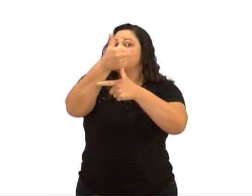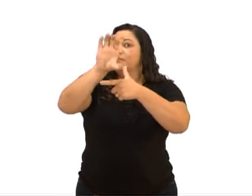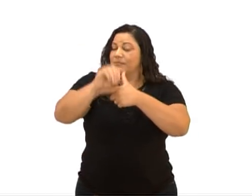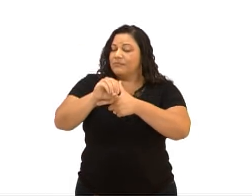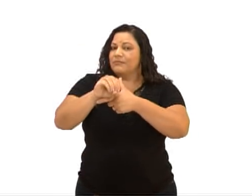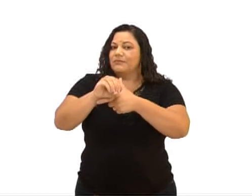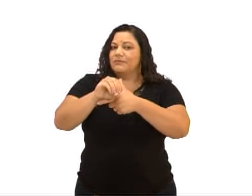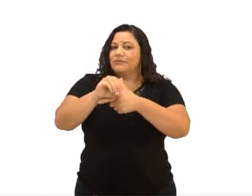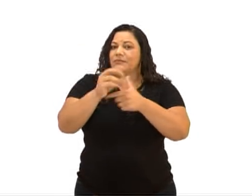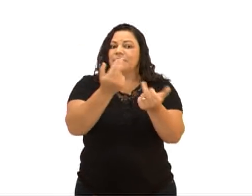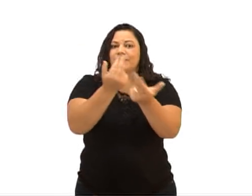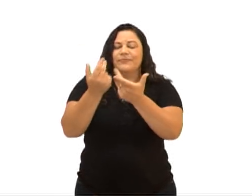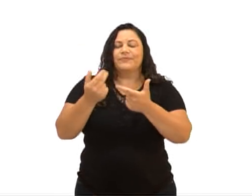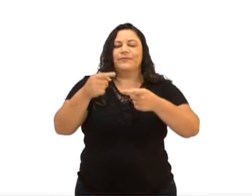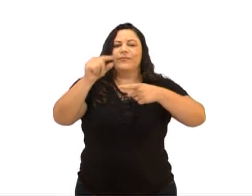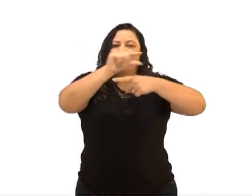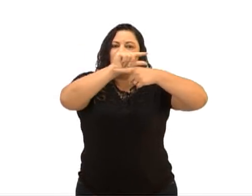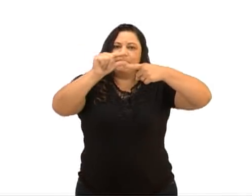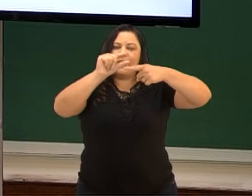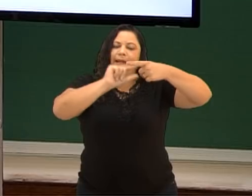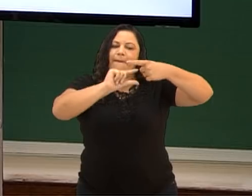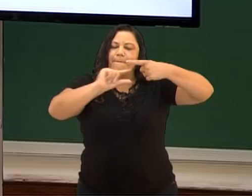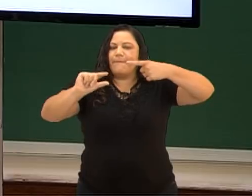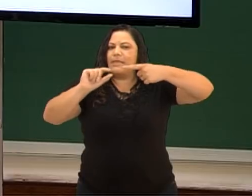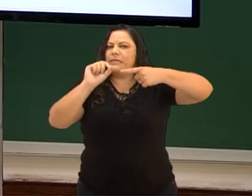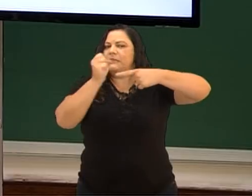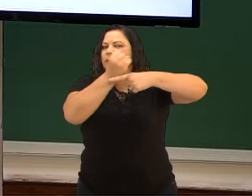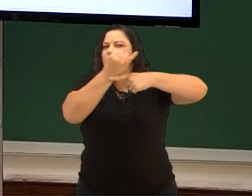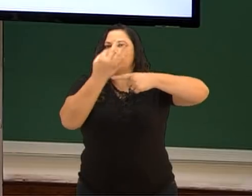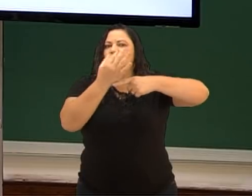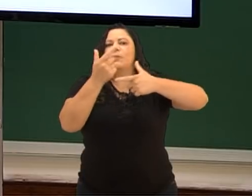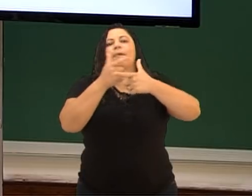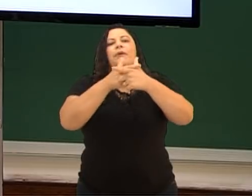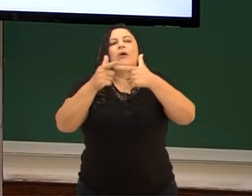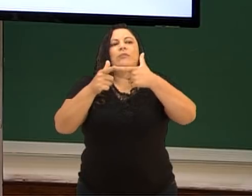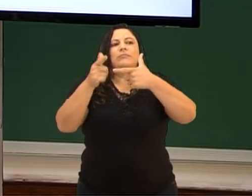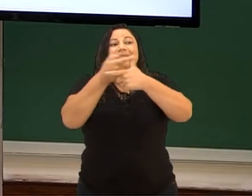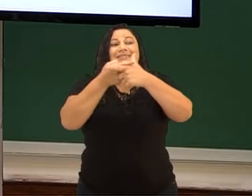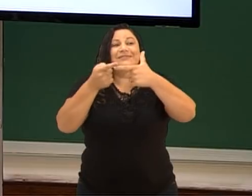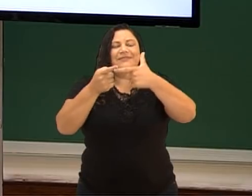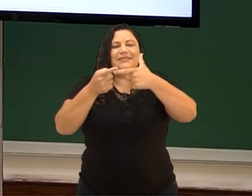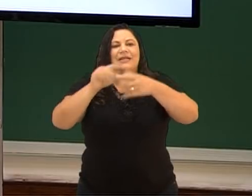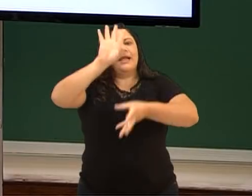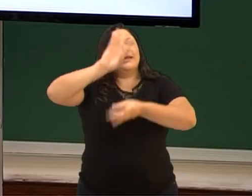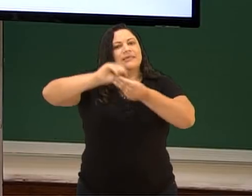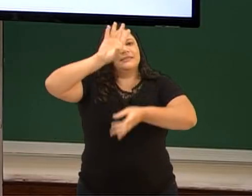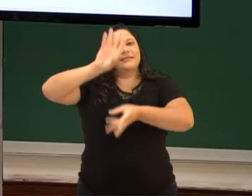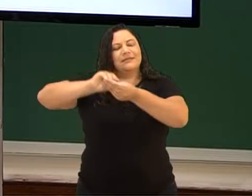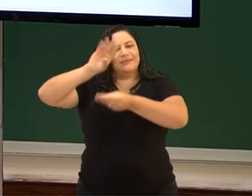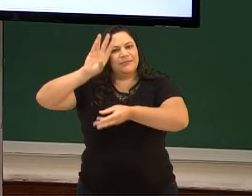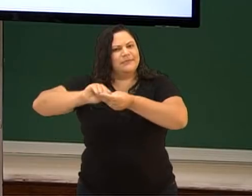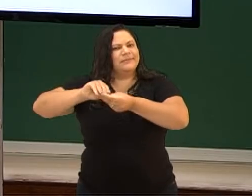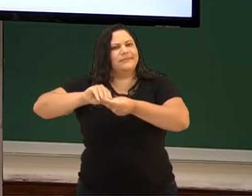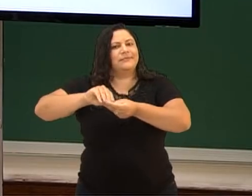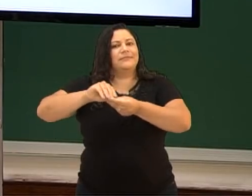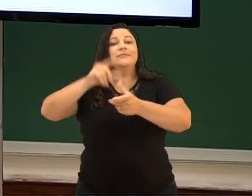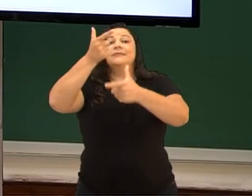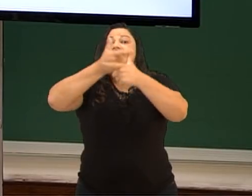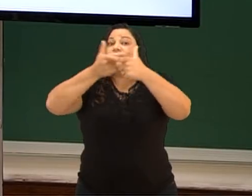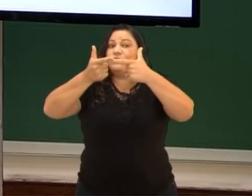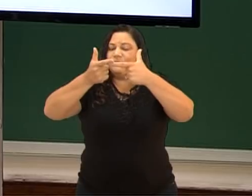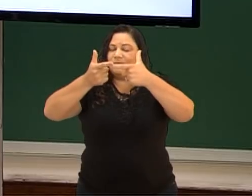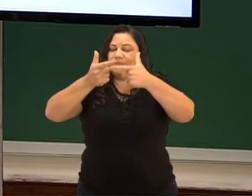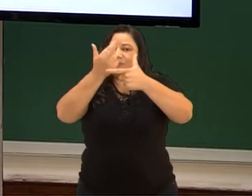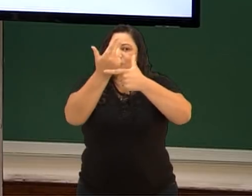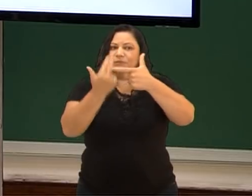denominador quanto numerador. Lembre-se que essa simplificação de fração sempre precisa dividir pelo mesmo